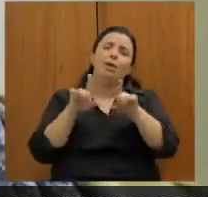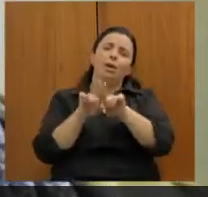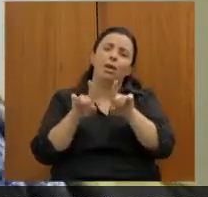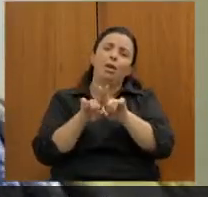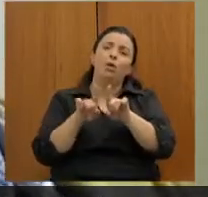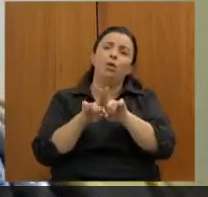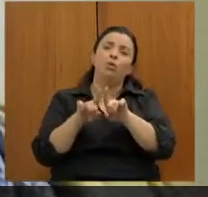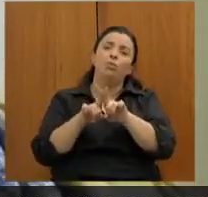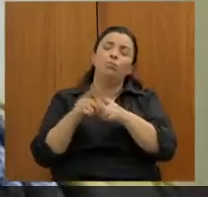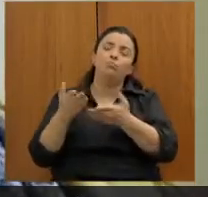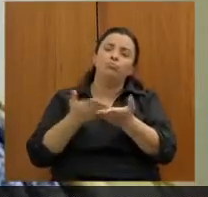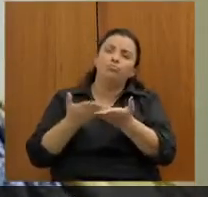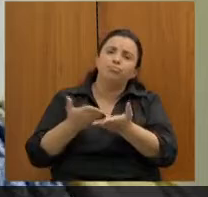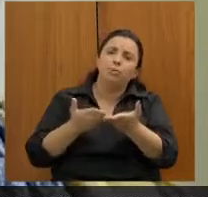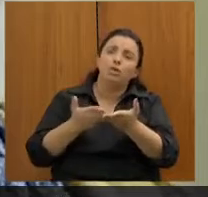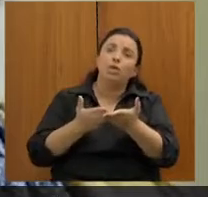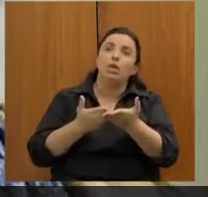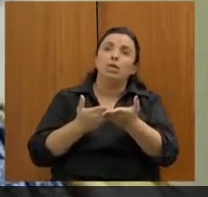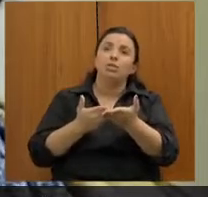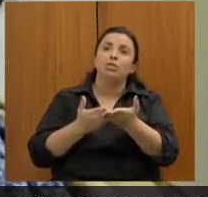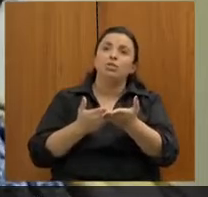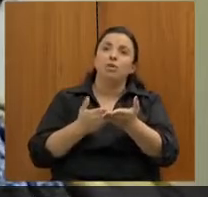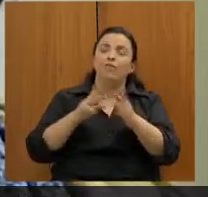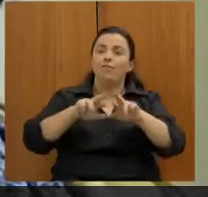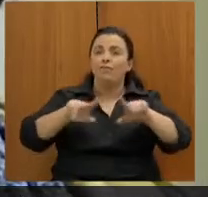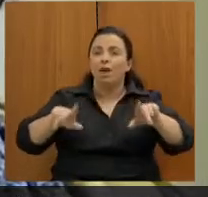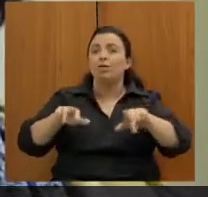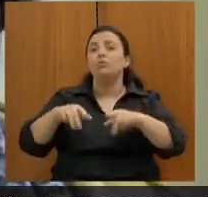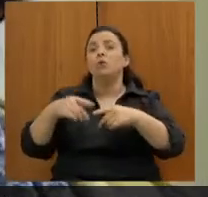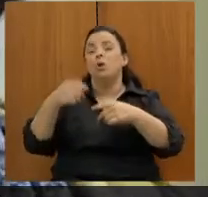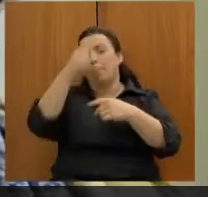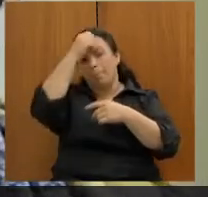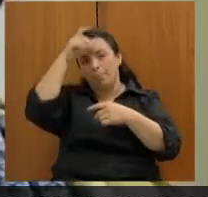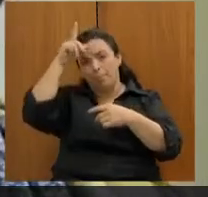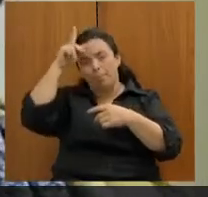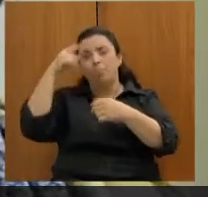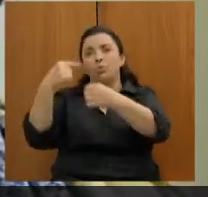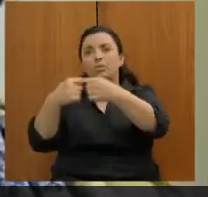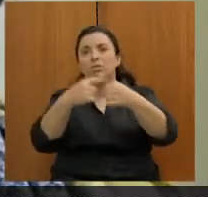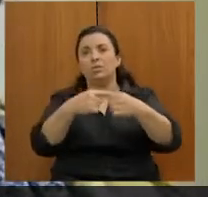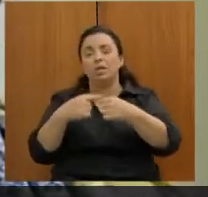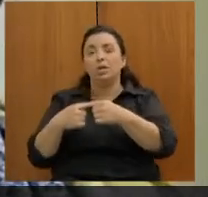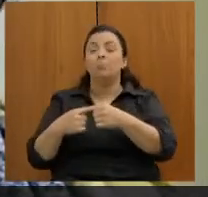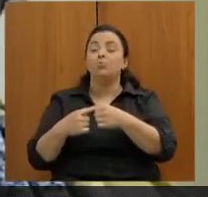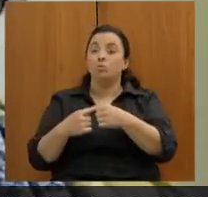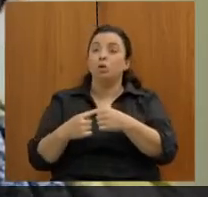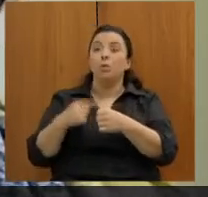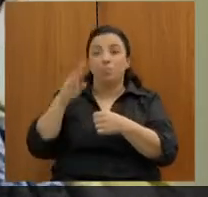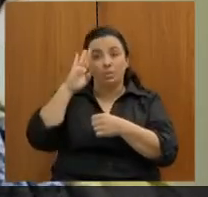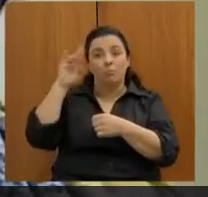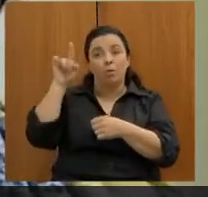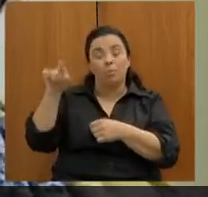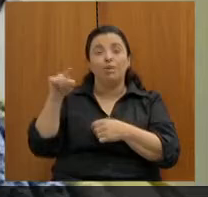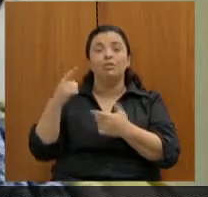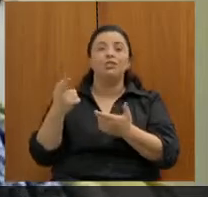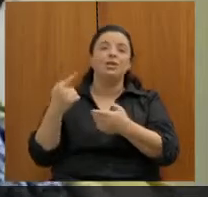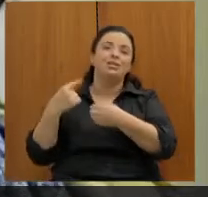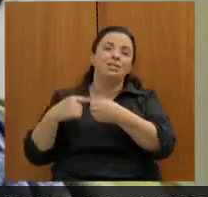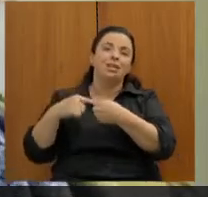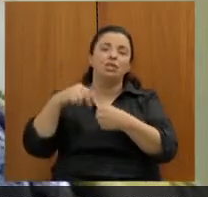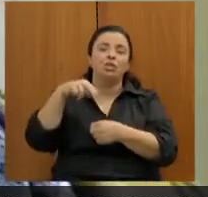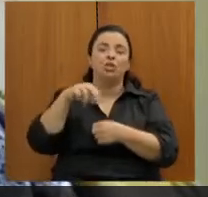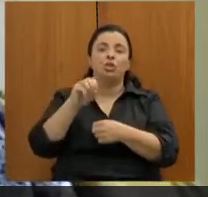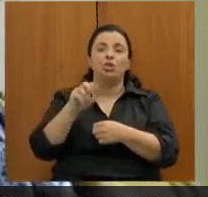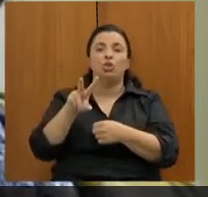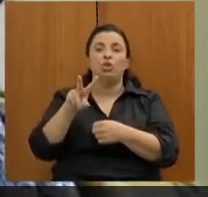tá aqui na presidência né E aí também tecidos o sal daqui a atuação da Carla